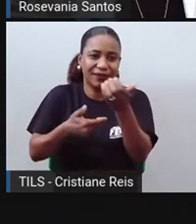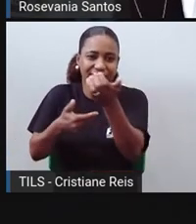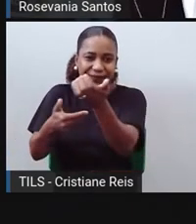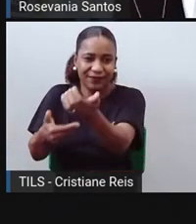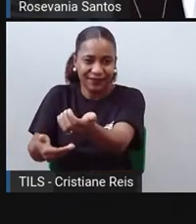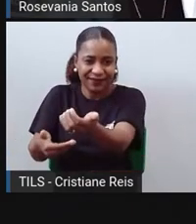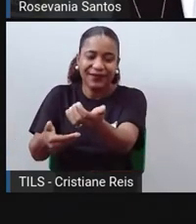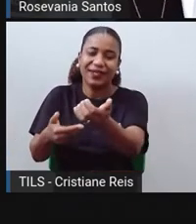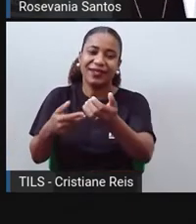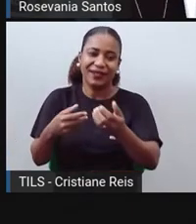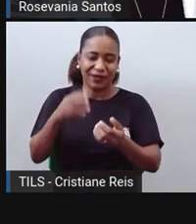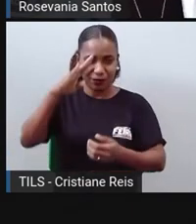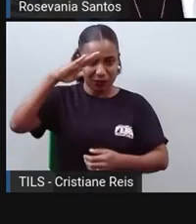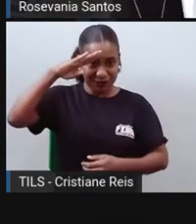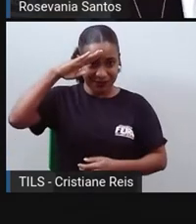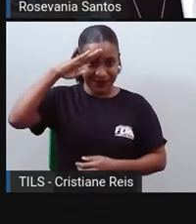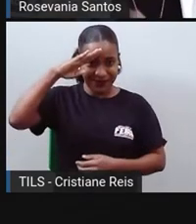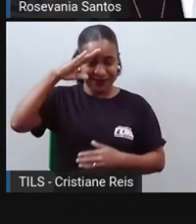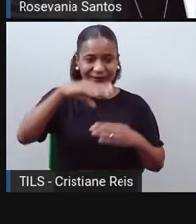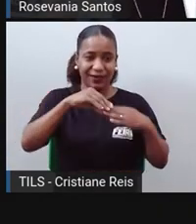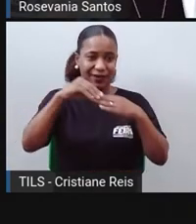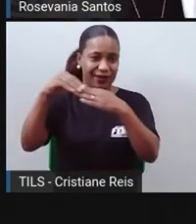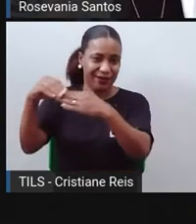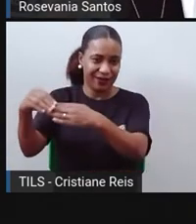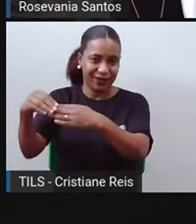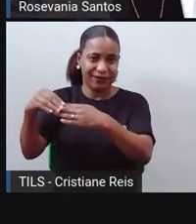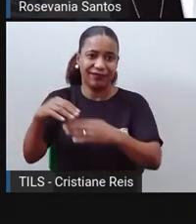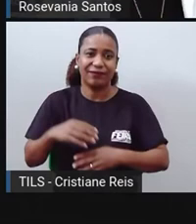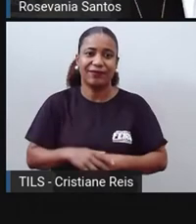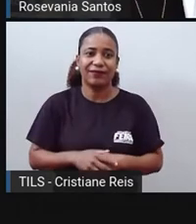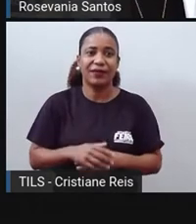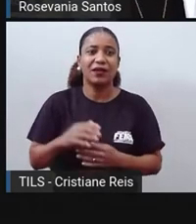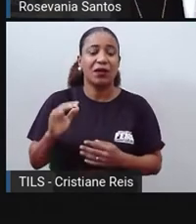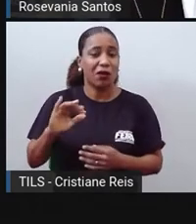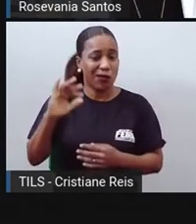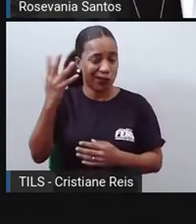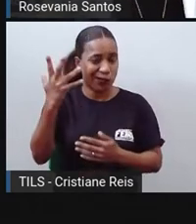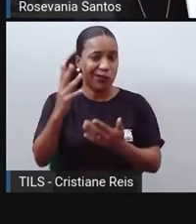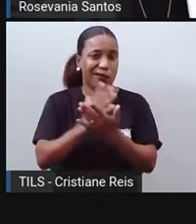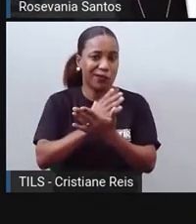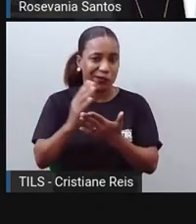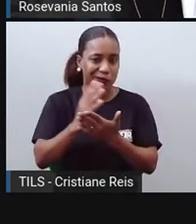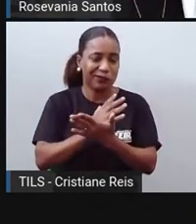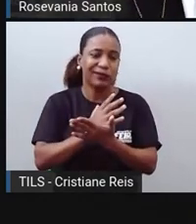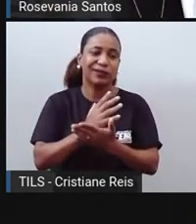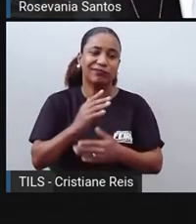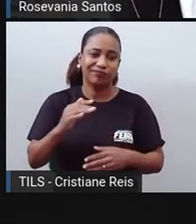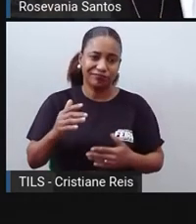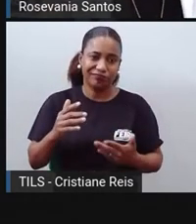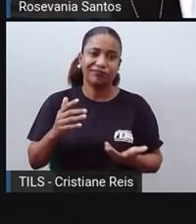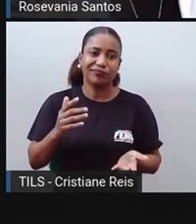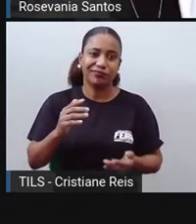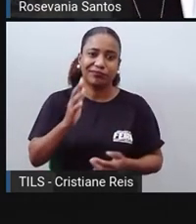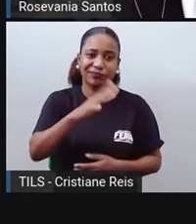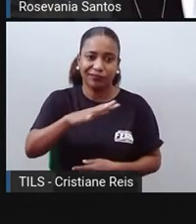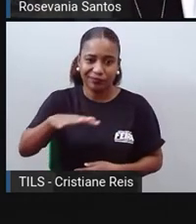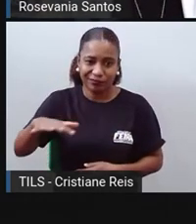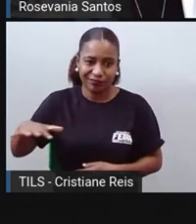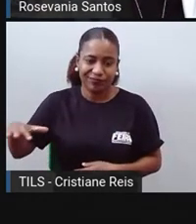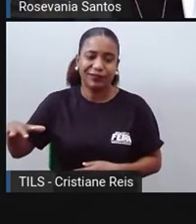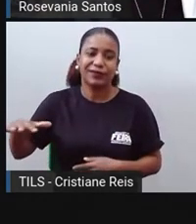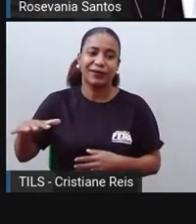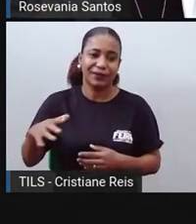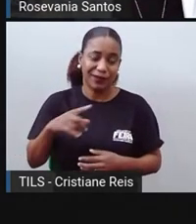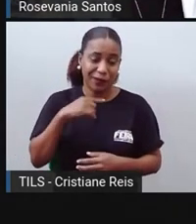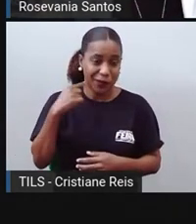concertinas, né, que são essas cercas aí, e muitas delas se feriram. E agora eles estão, né, pelo menos algumas estão devolvendo.